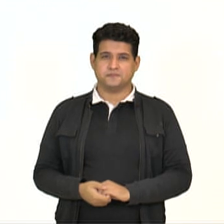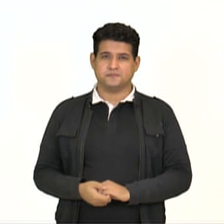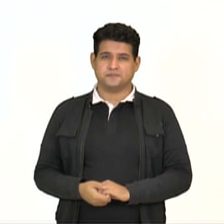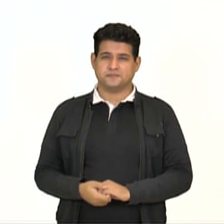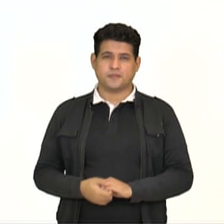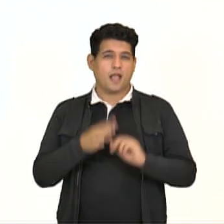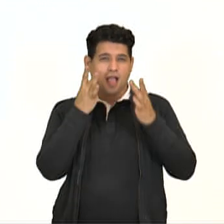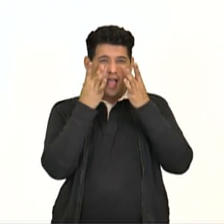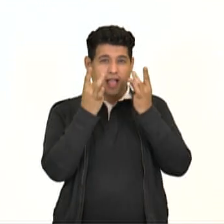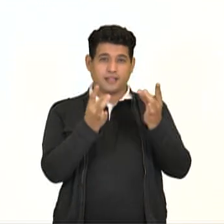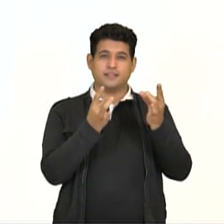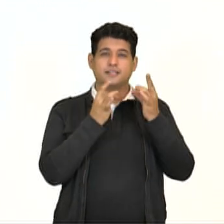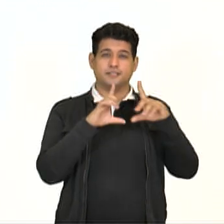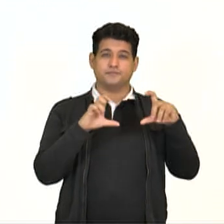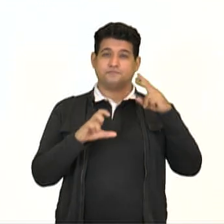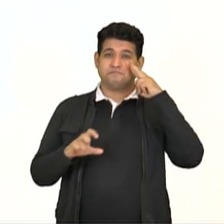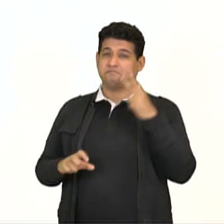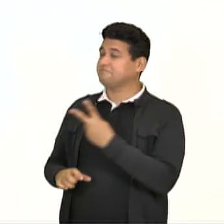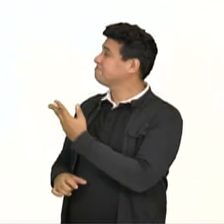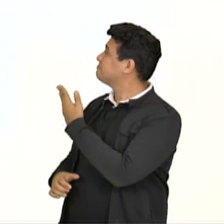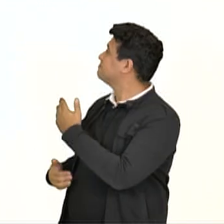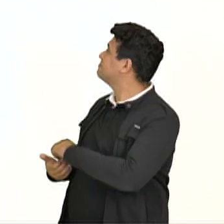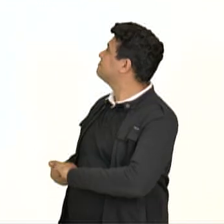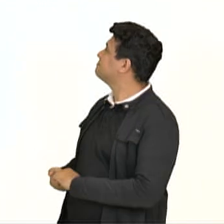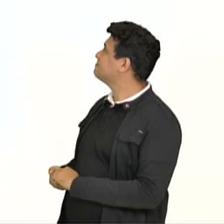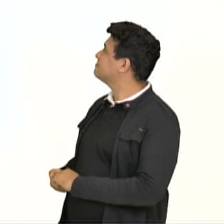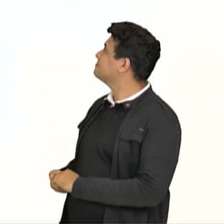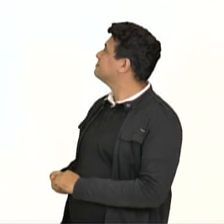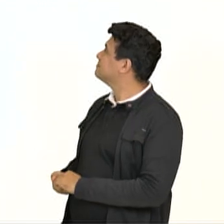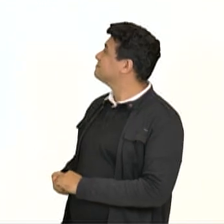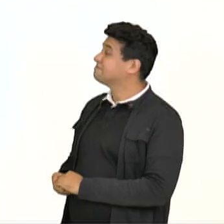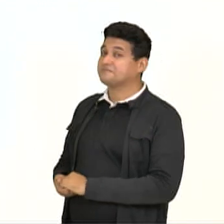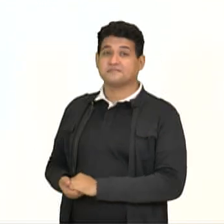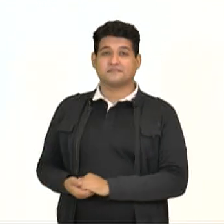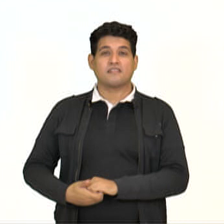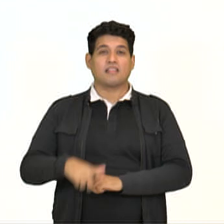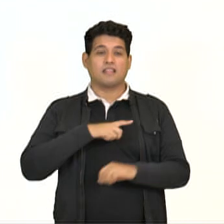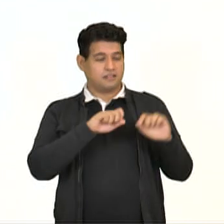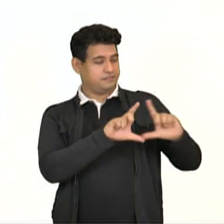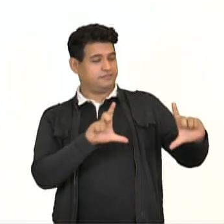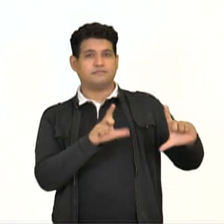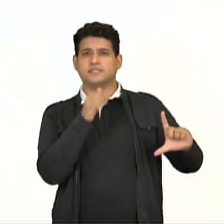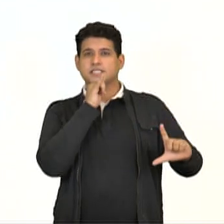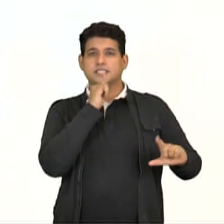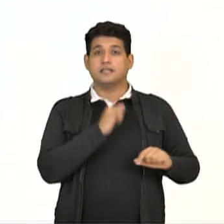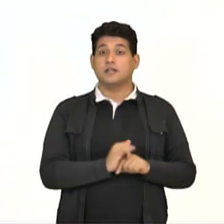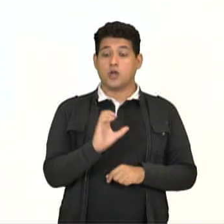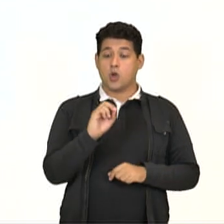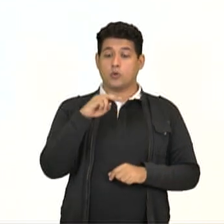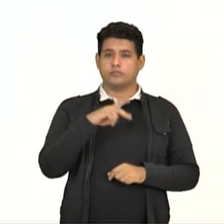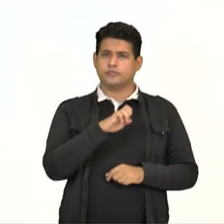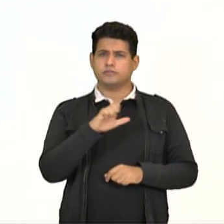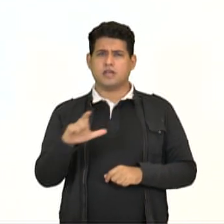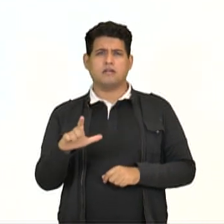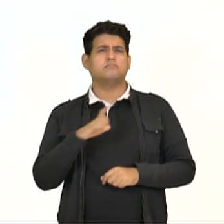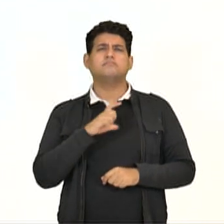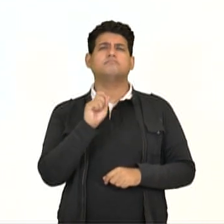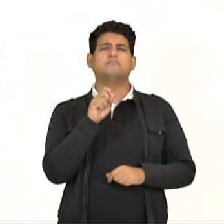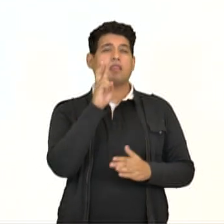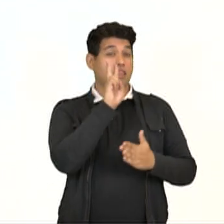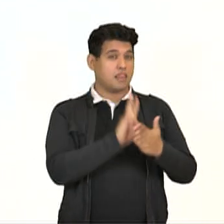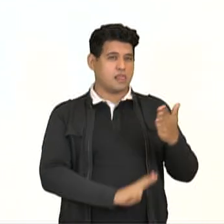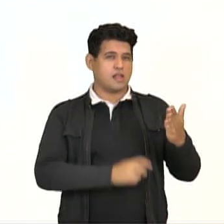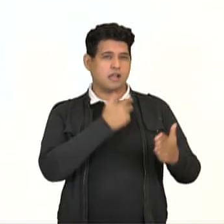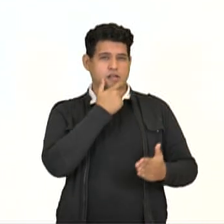Preste atenção nessa imagem que nós temos aqui agora. Nós temos esse quadro e ele diz assim, conditional sentences have two